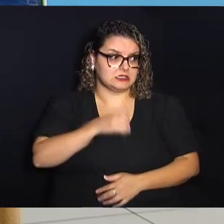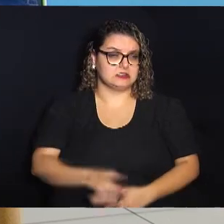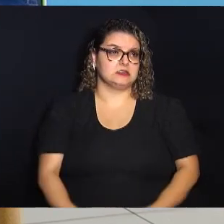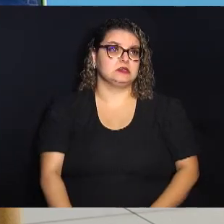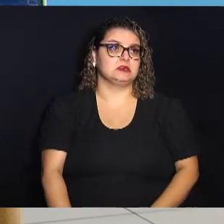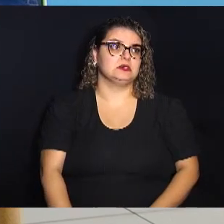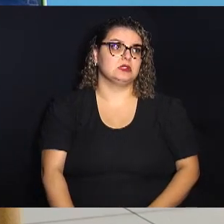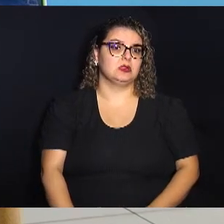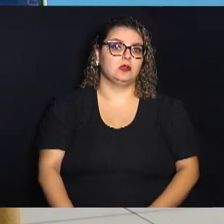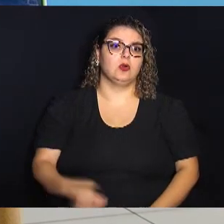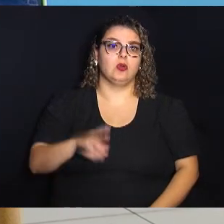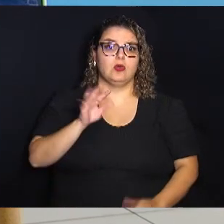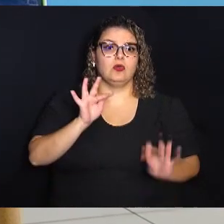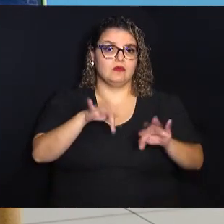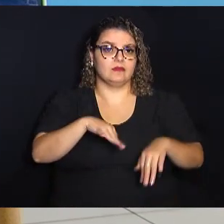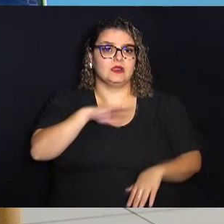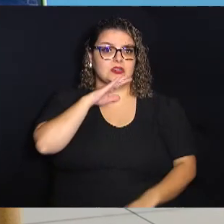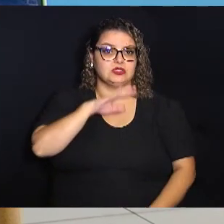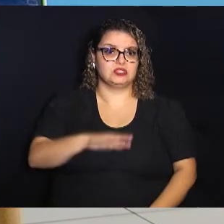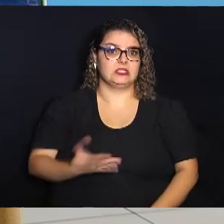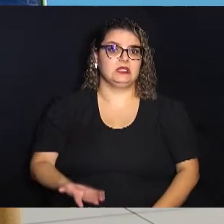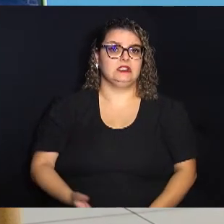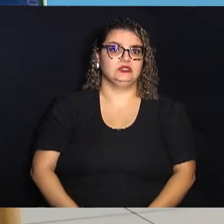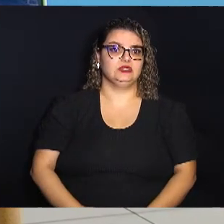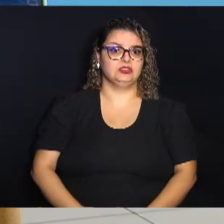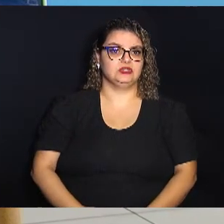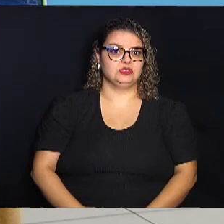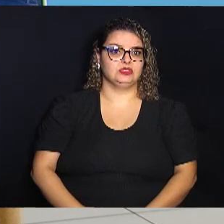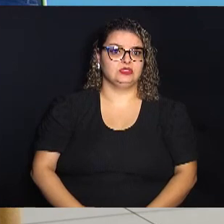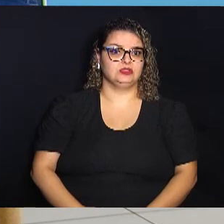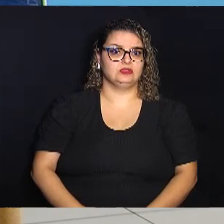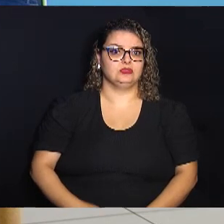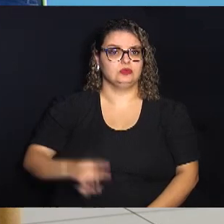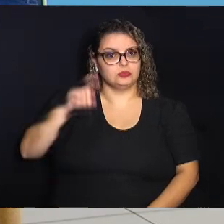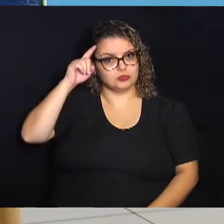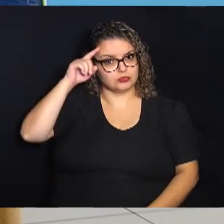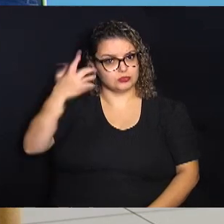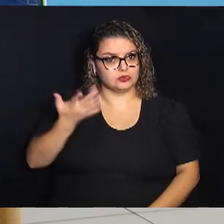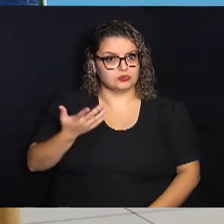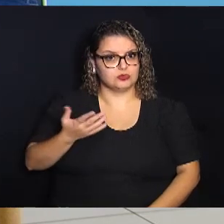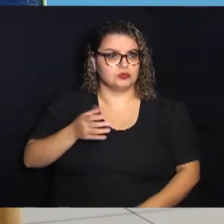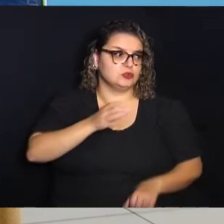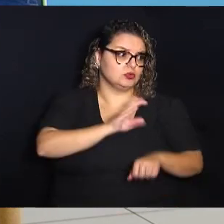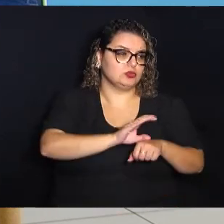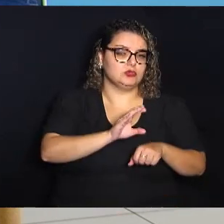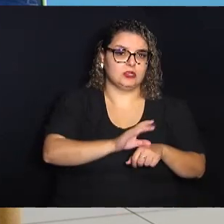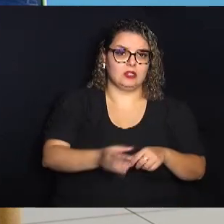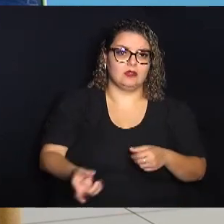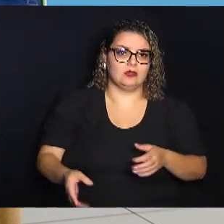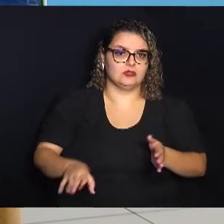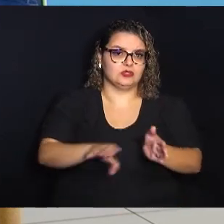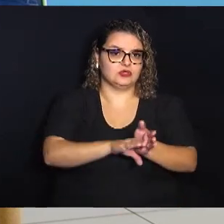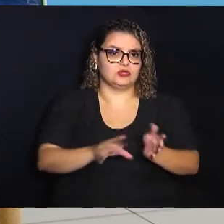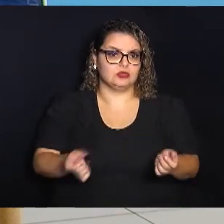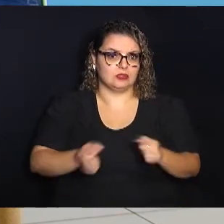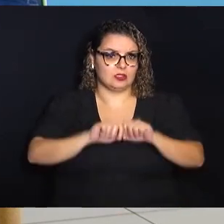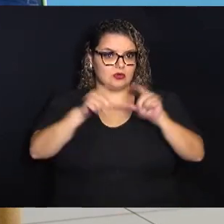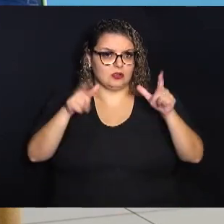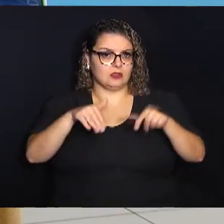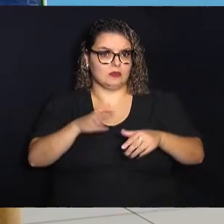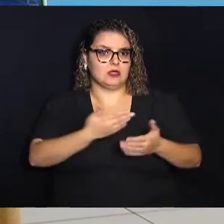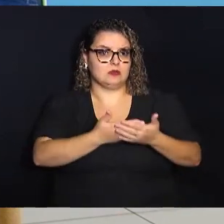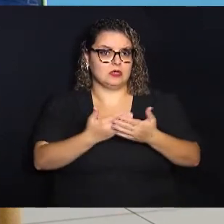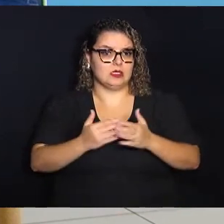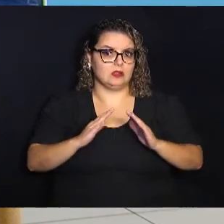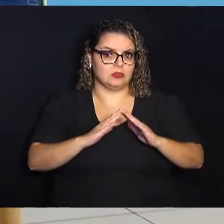não é? Ou fim de tarde, a pessoa passa o dia inteiro praticamente no cursinho e aí acorda um pouco mais cedo para